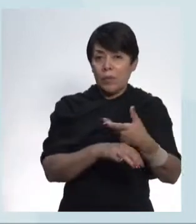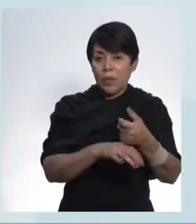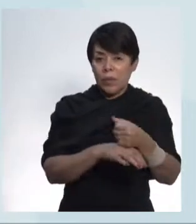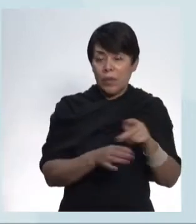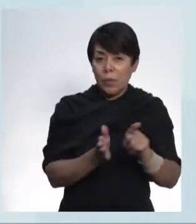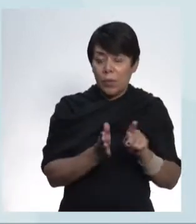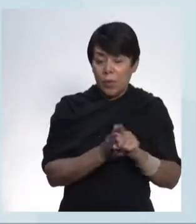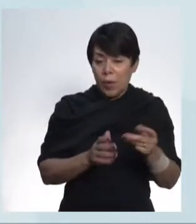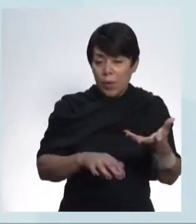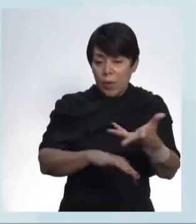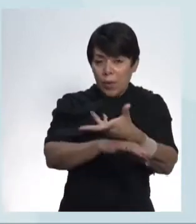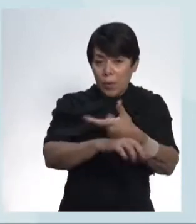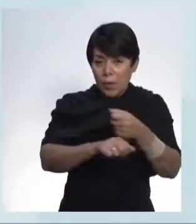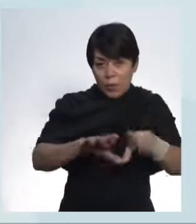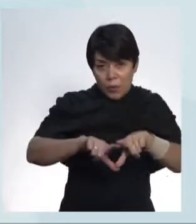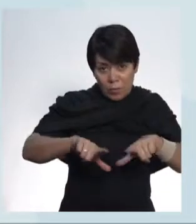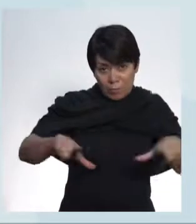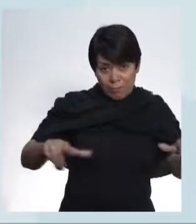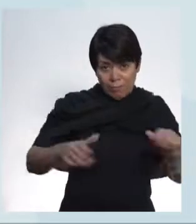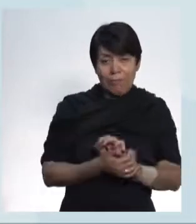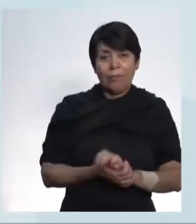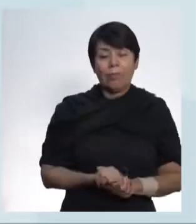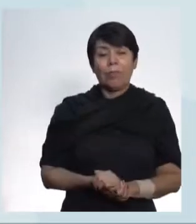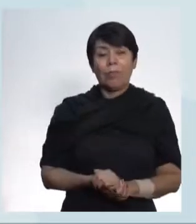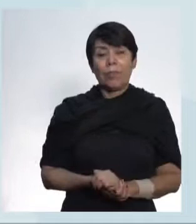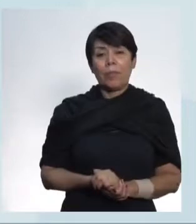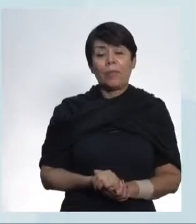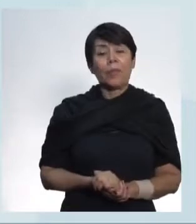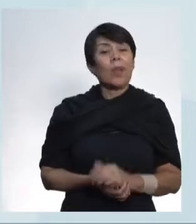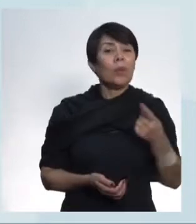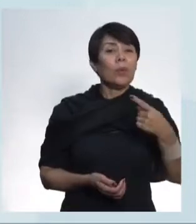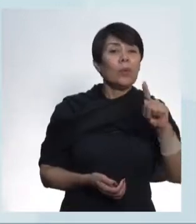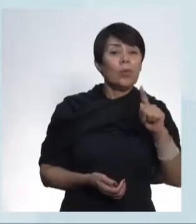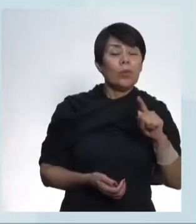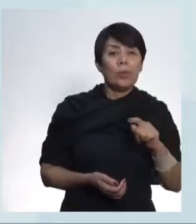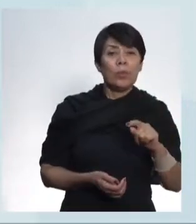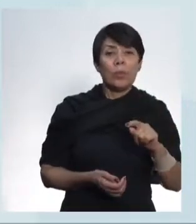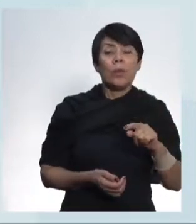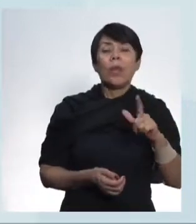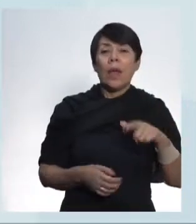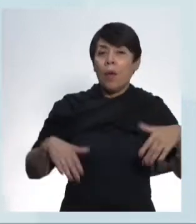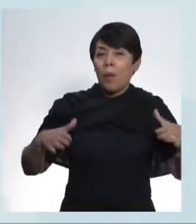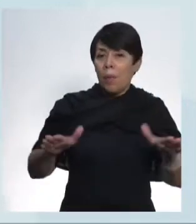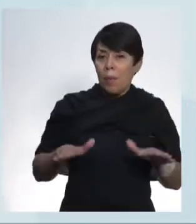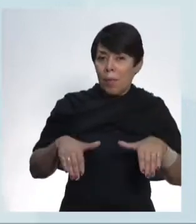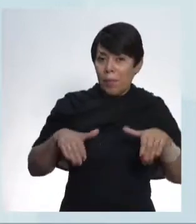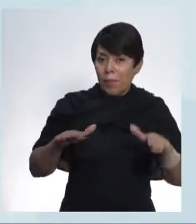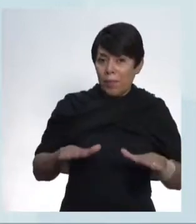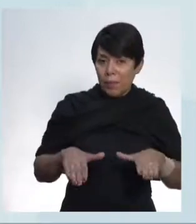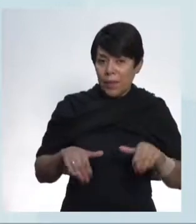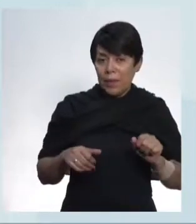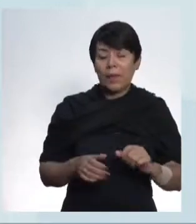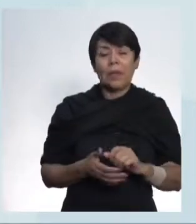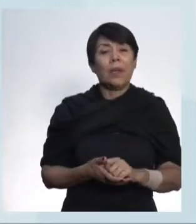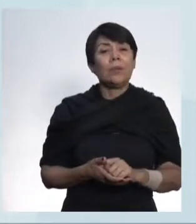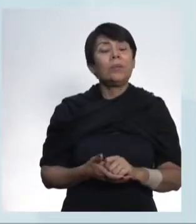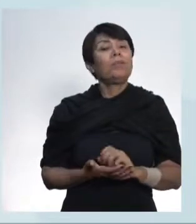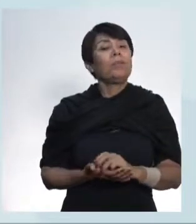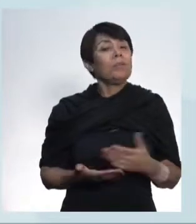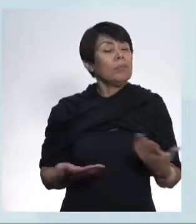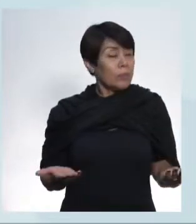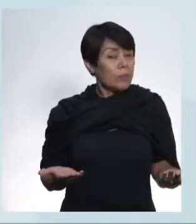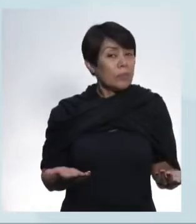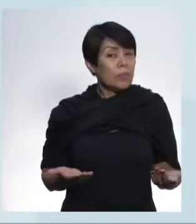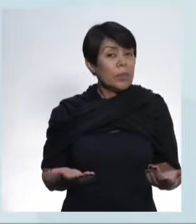campestre. E o último aí, o Pantanal, o complexo pantanense, que é